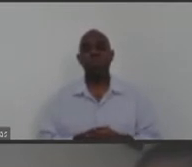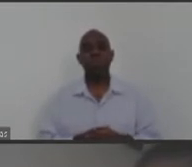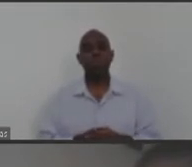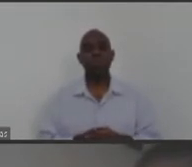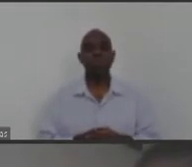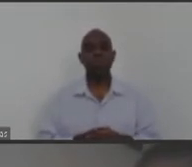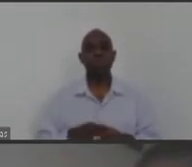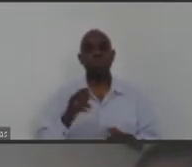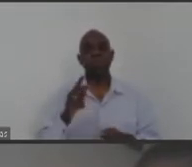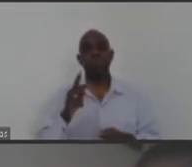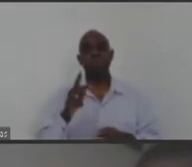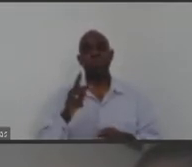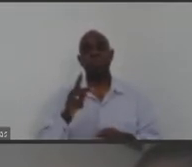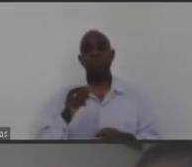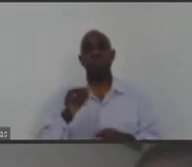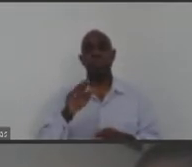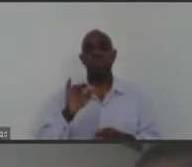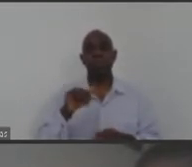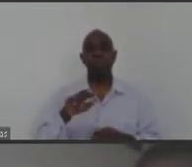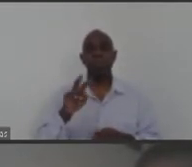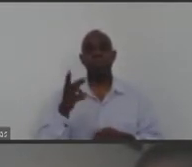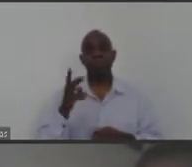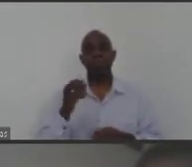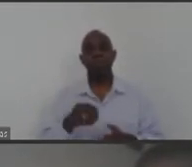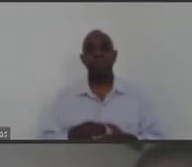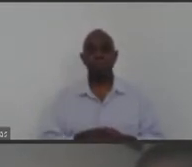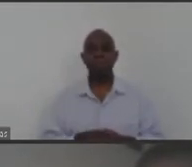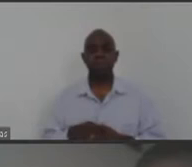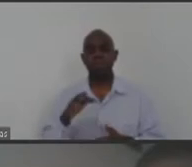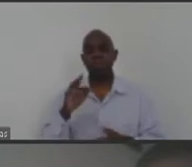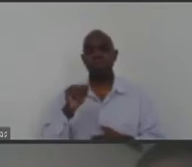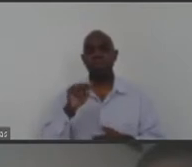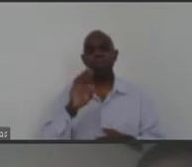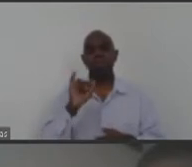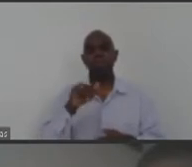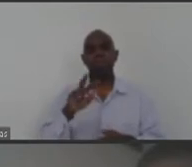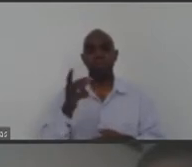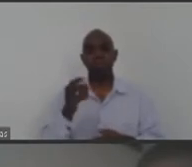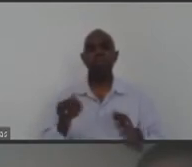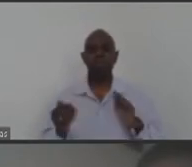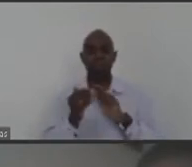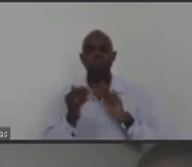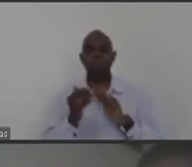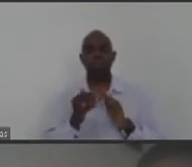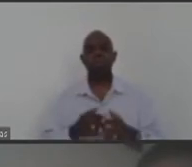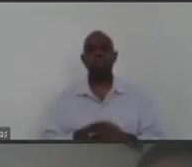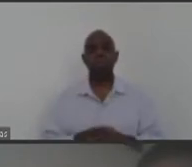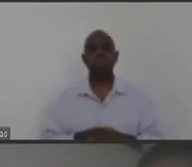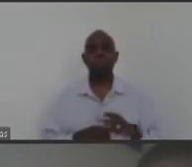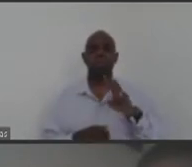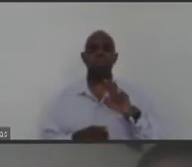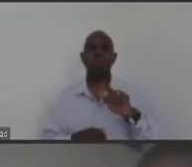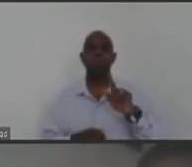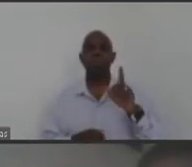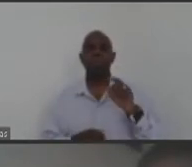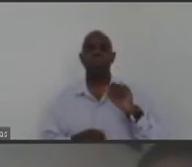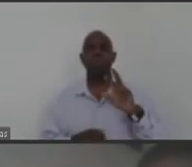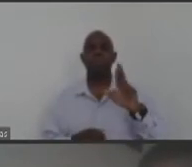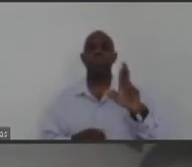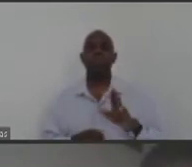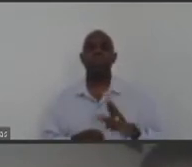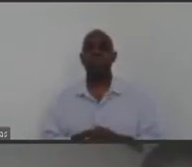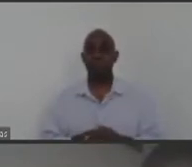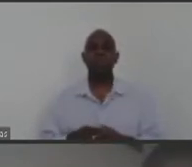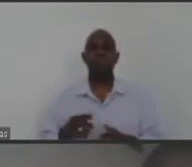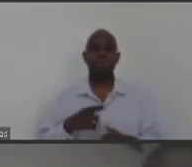Fabinho. Parecer favorável, senhor presidente. Parecer favorável, vereador Valdir de Oliveira ausente, com 2 pareceres